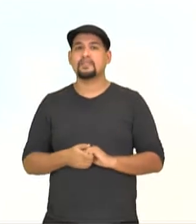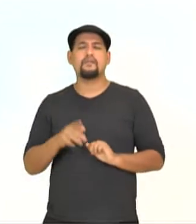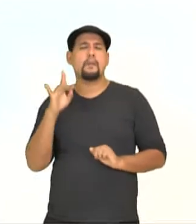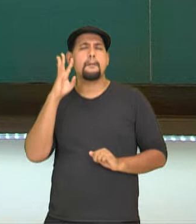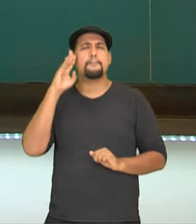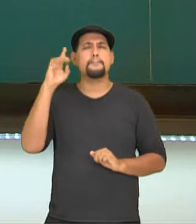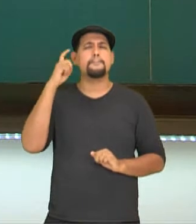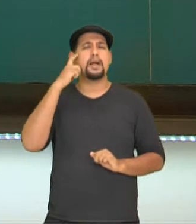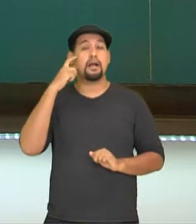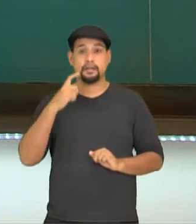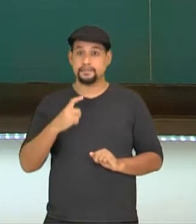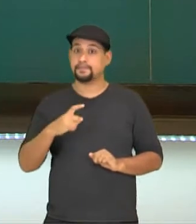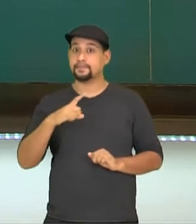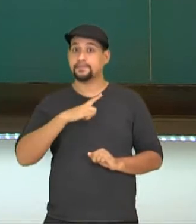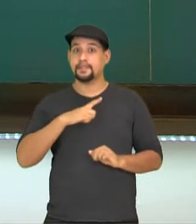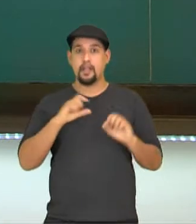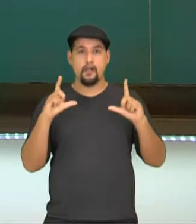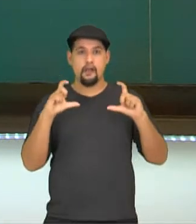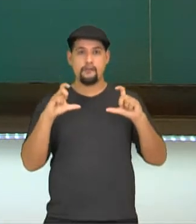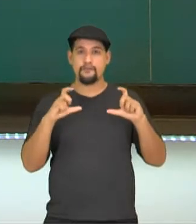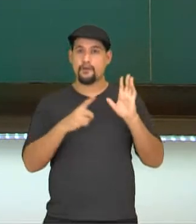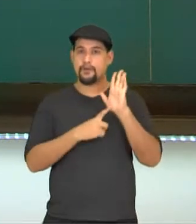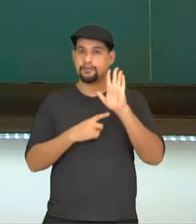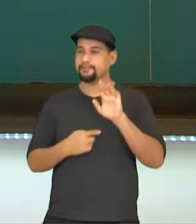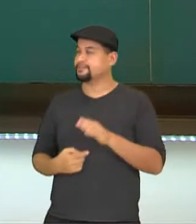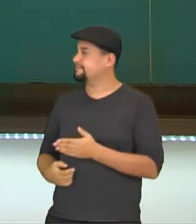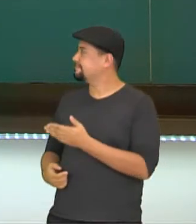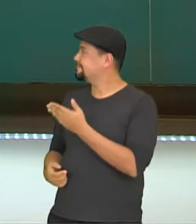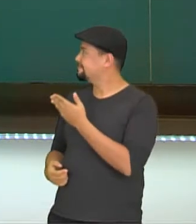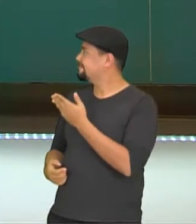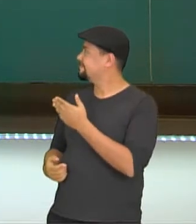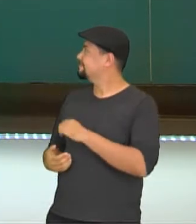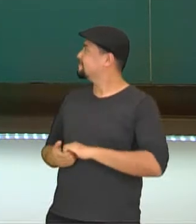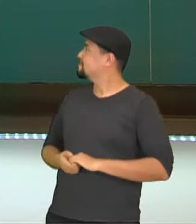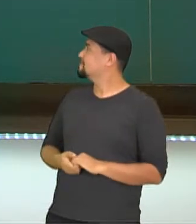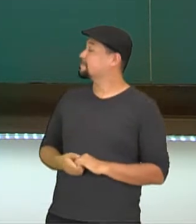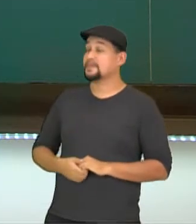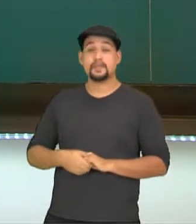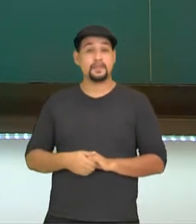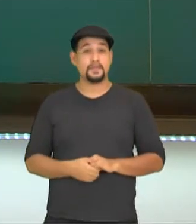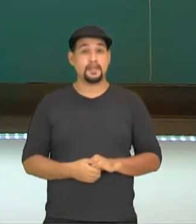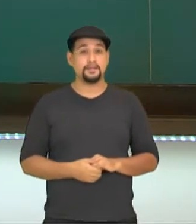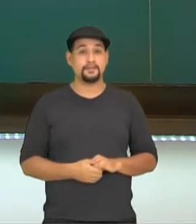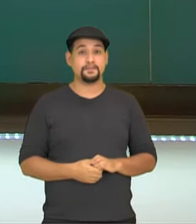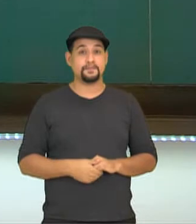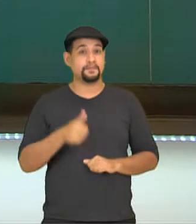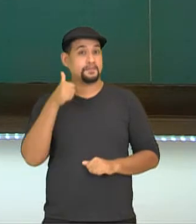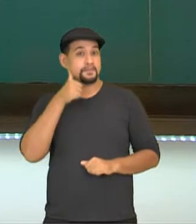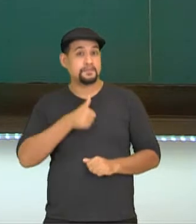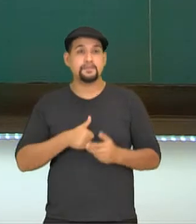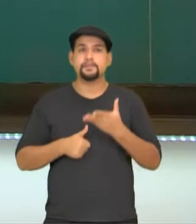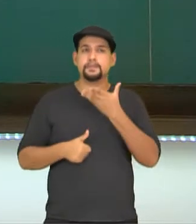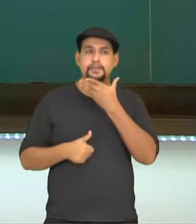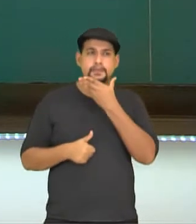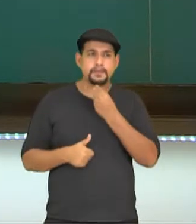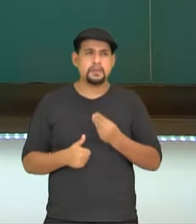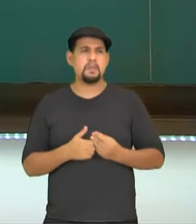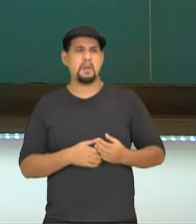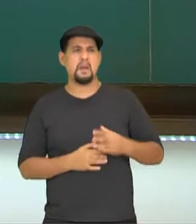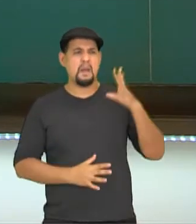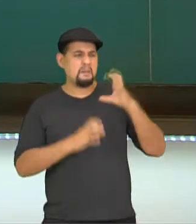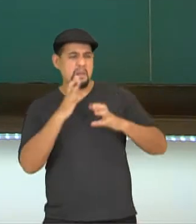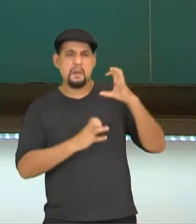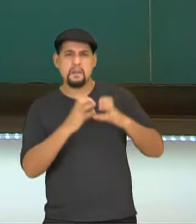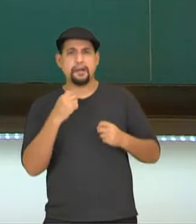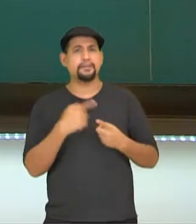reflexionar. Temos aí essa imagem, uma mulher e um homem estão peleando aí por el móvil, e veja